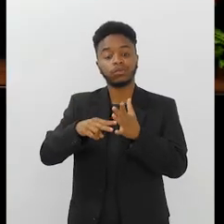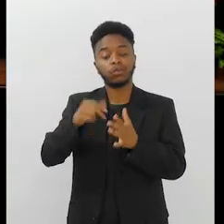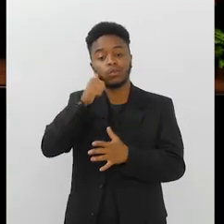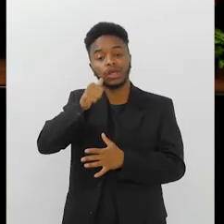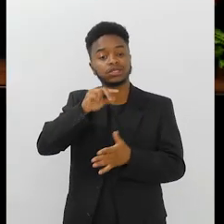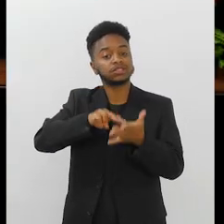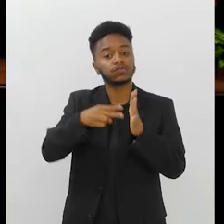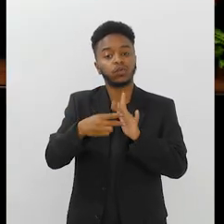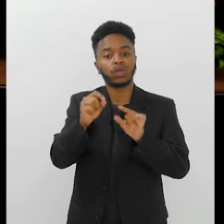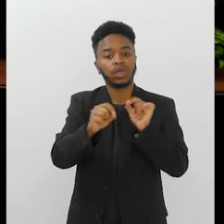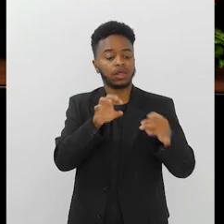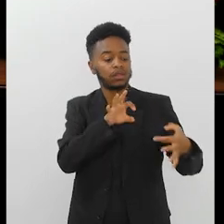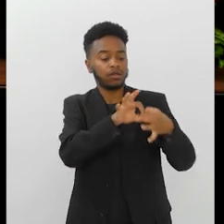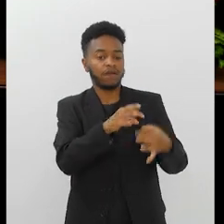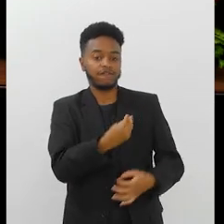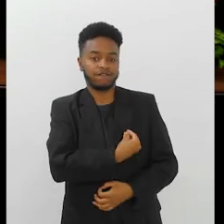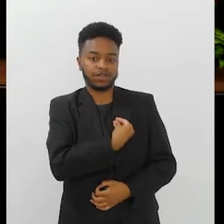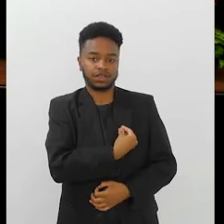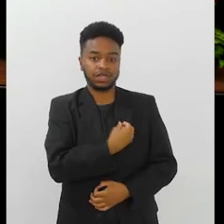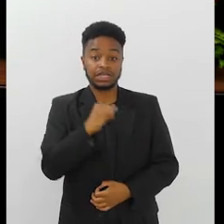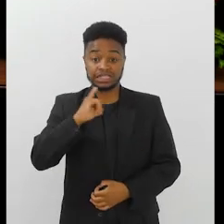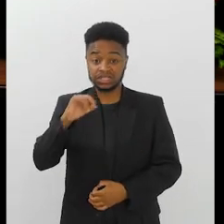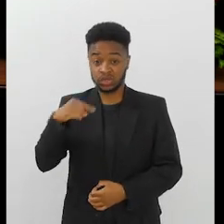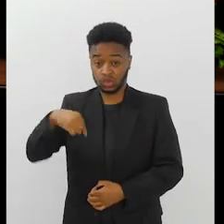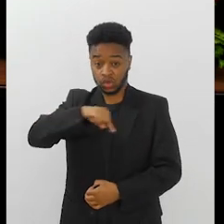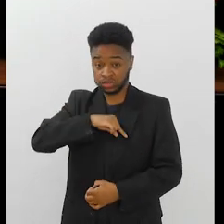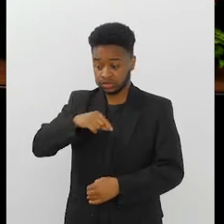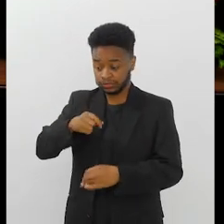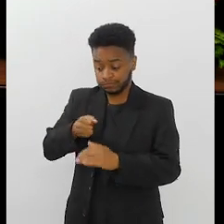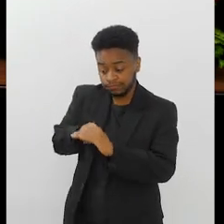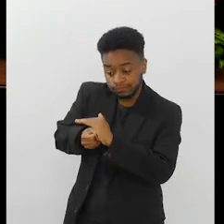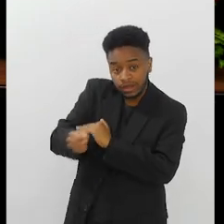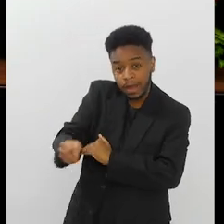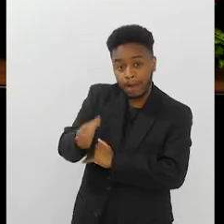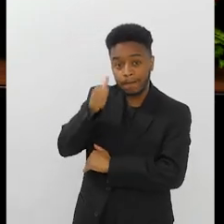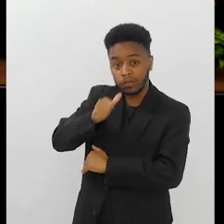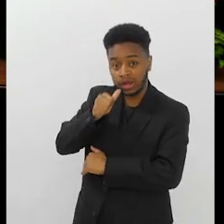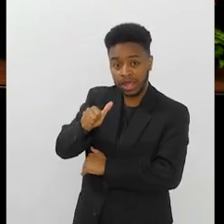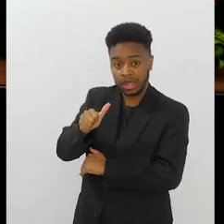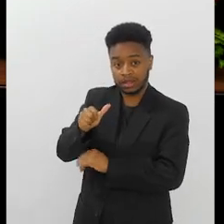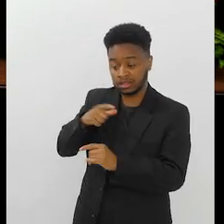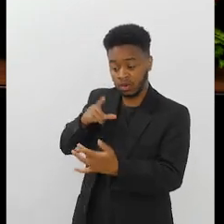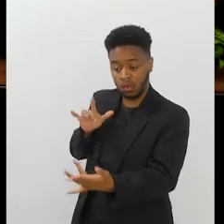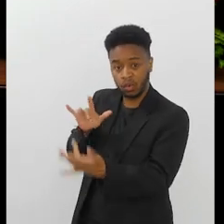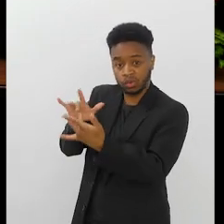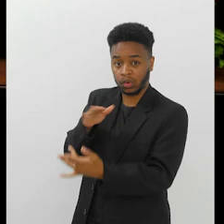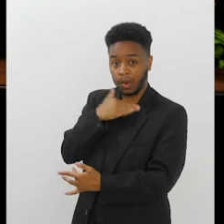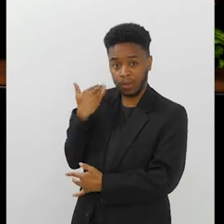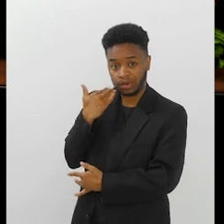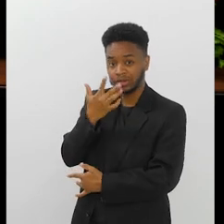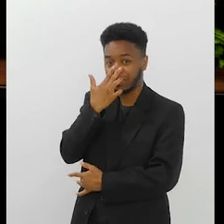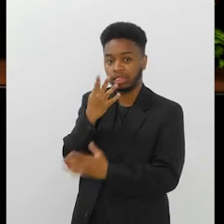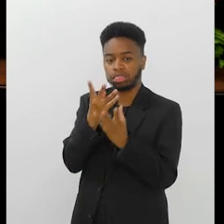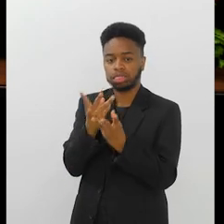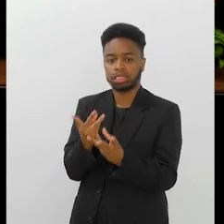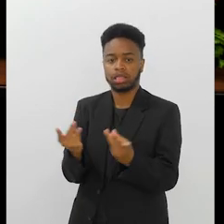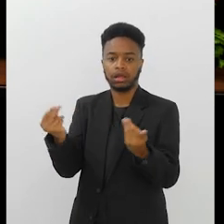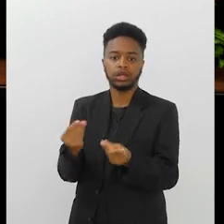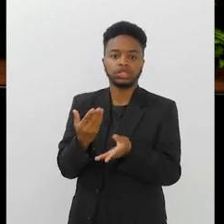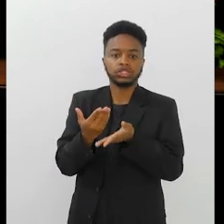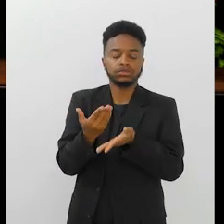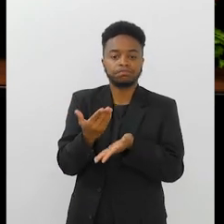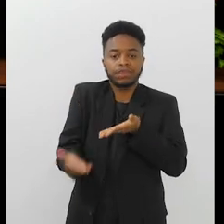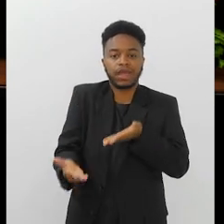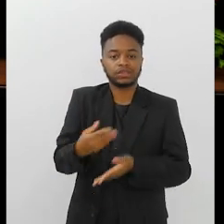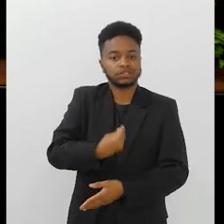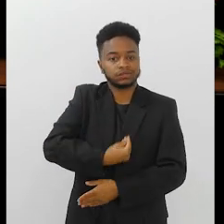a conexão da vida desde o momento que a gente pega ela e bote aqui nessa morte a gente esfria a mulher e a gente tira toda a vitalidade que ela representa